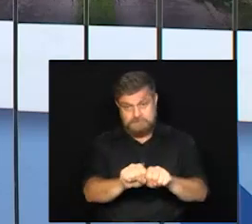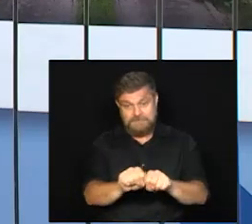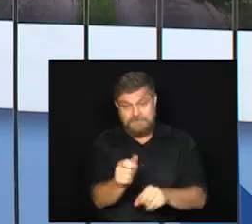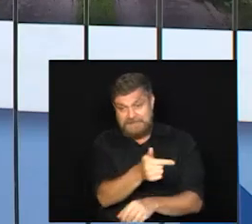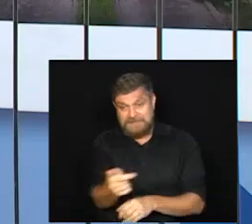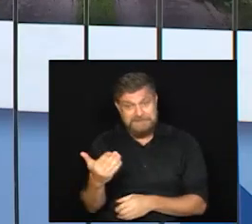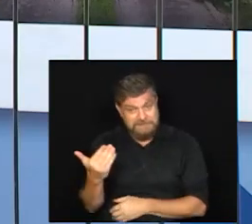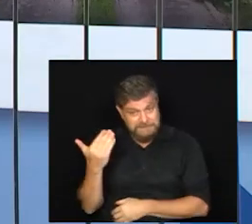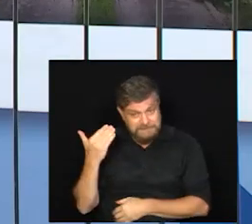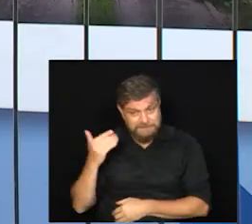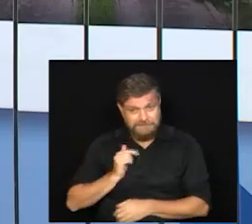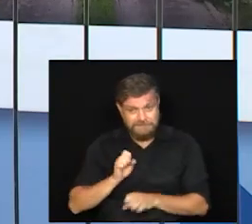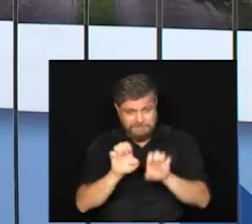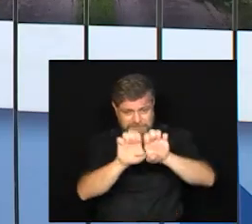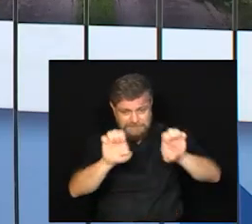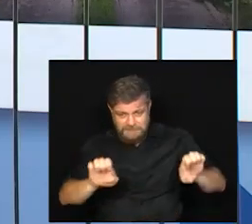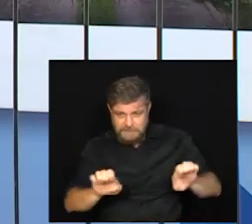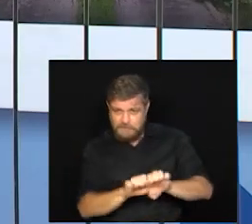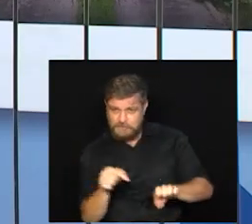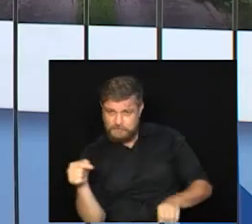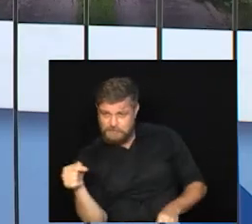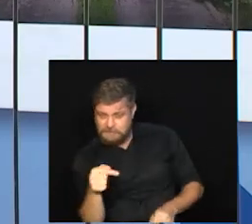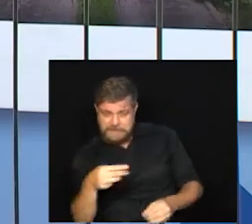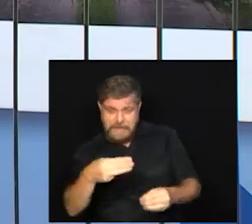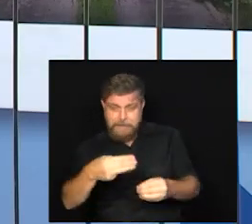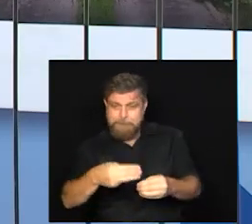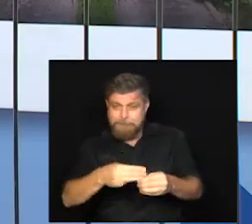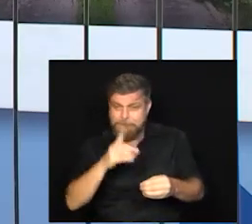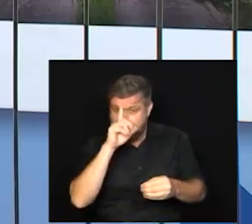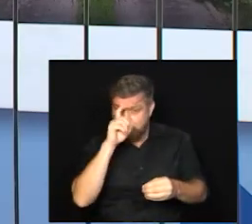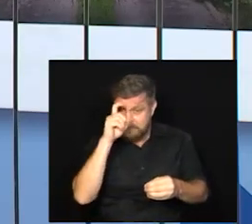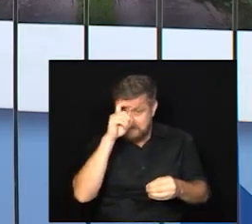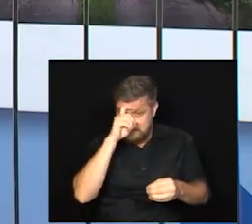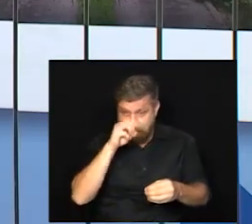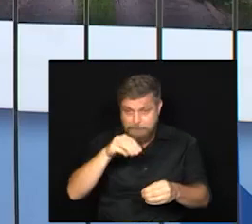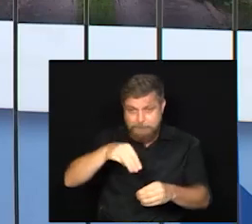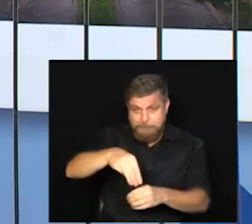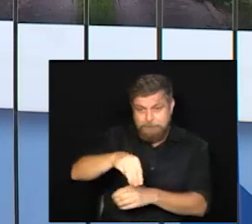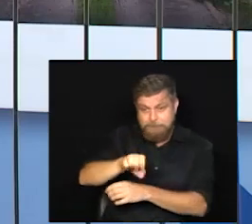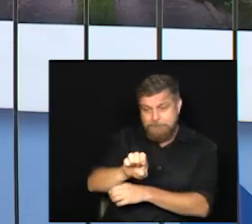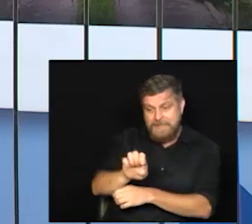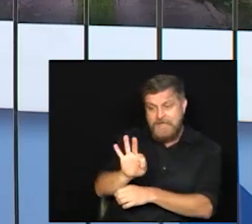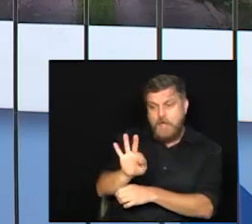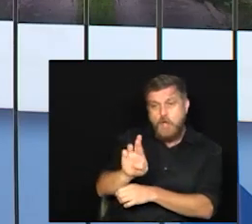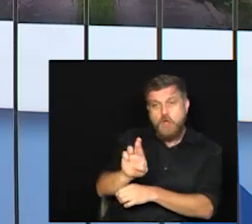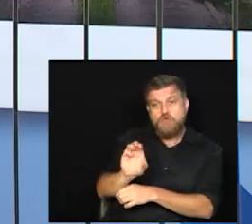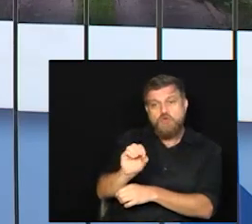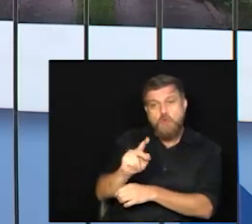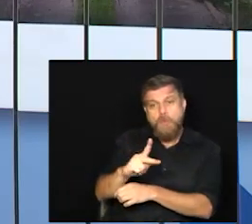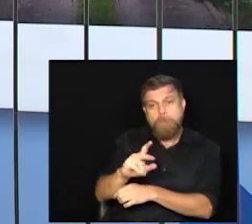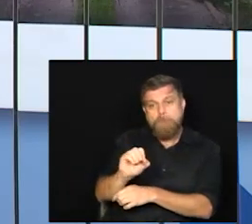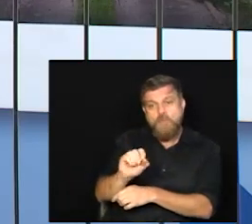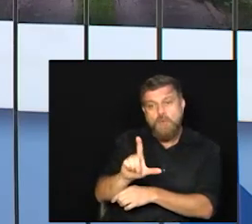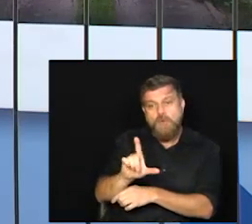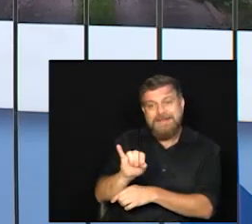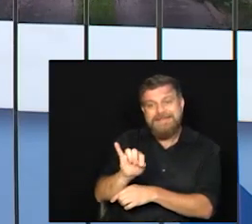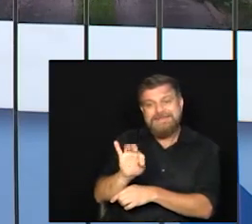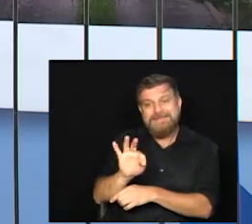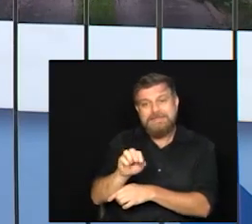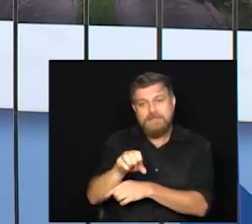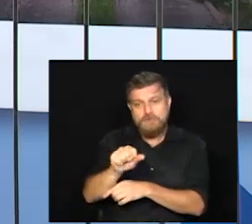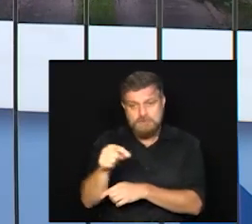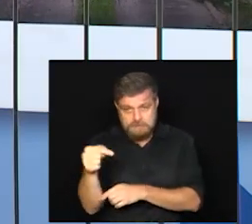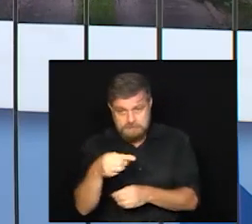semana. Toda a estrutura, de acordo com o Executivo, já está montada para operação e ao longo das próximas semanas